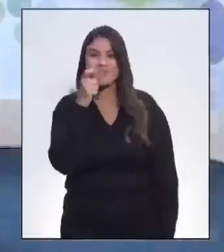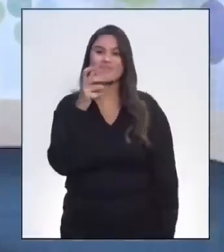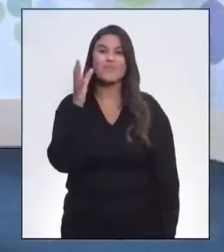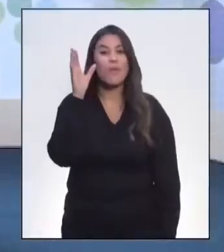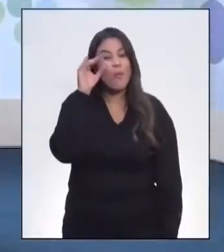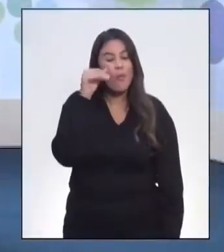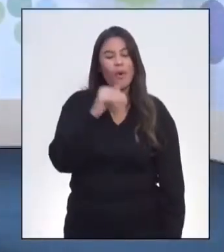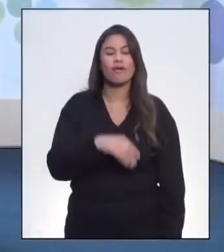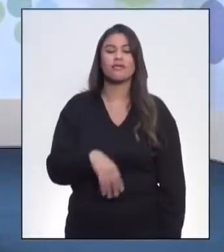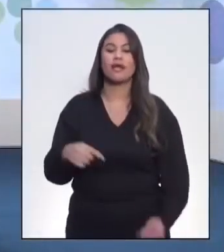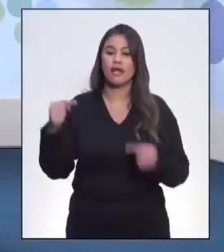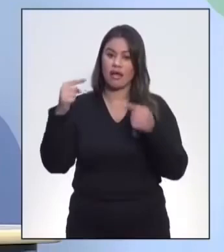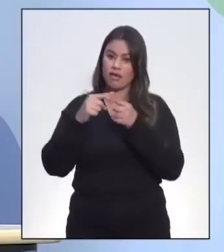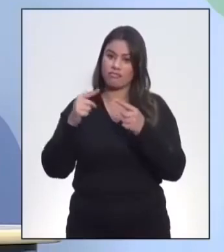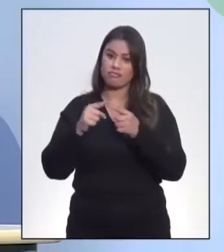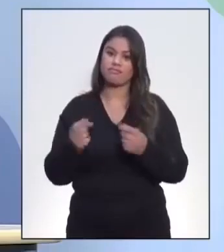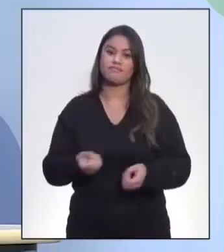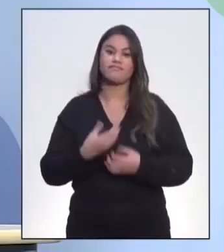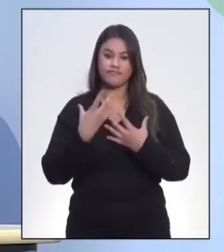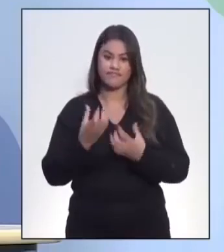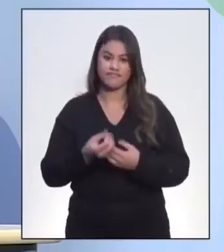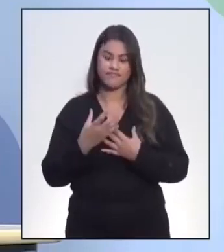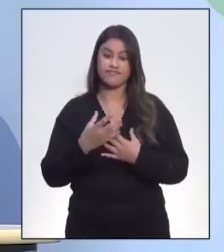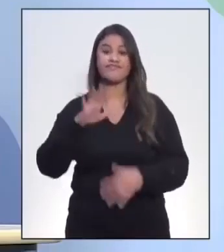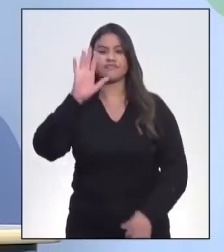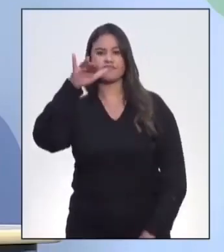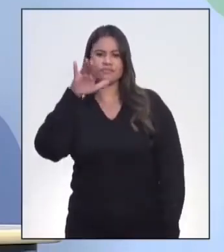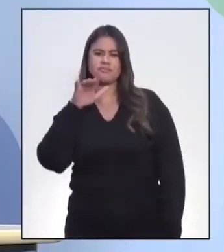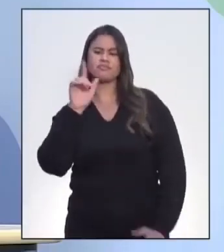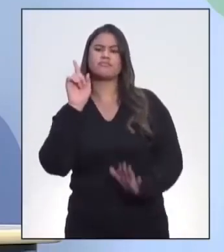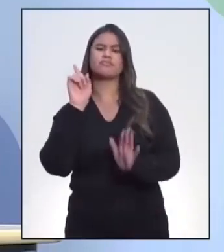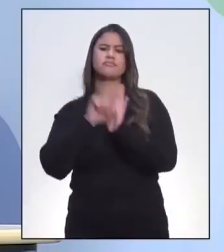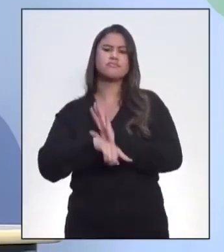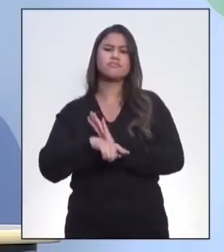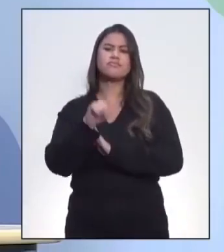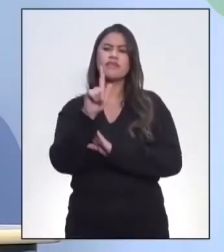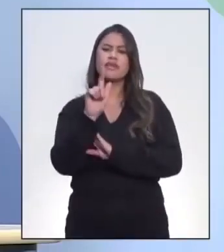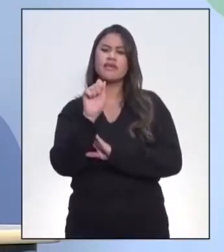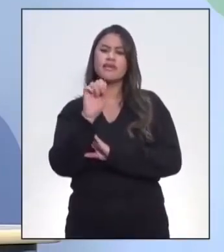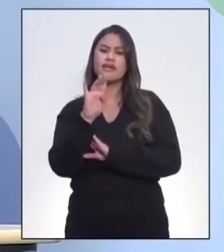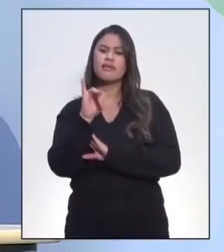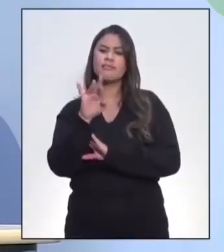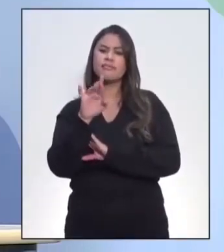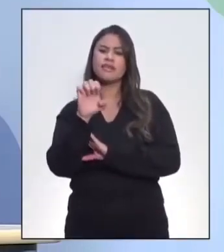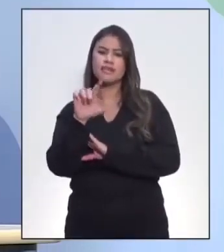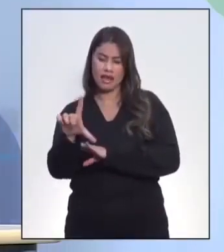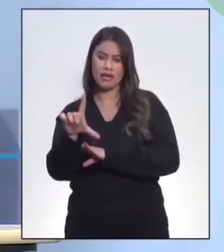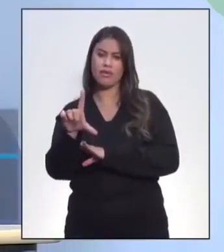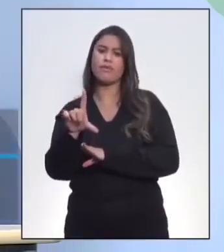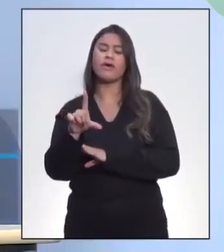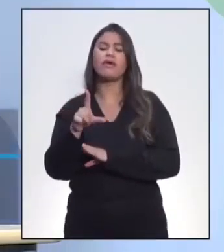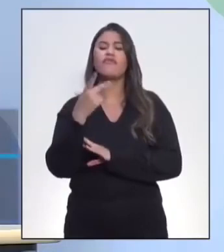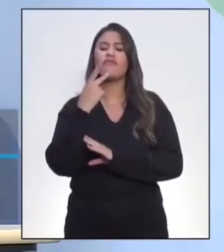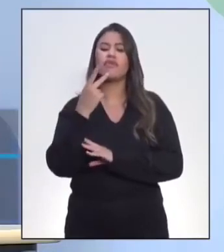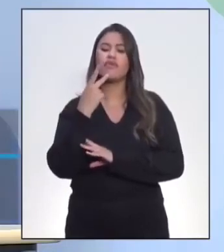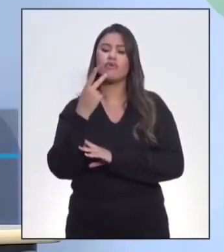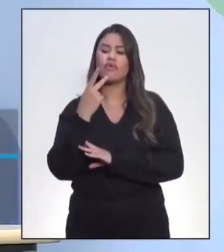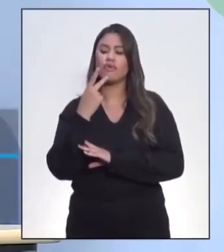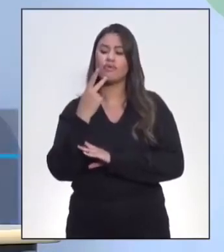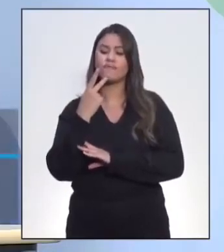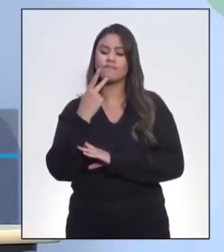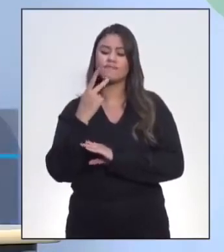né, Alessandra? Isso. Então, a pergunta do Gabriel faz sentido, porque a hora que você perguntou se você sabe o que é um